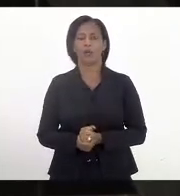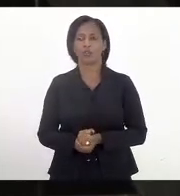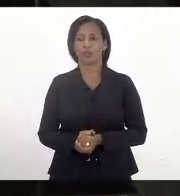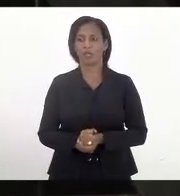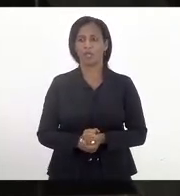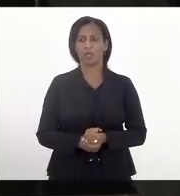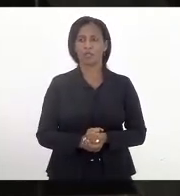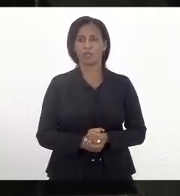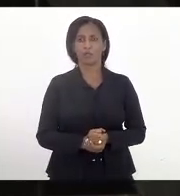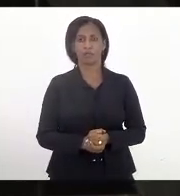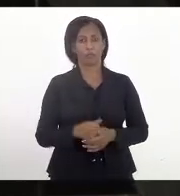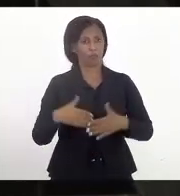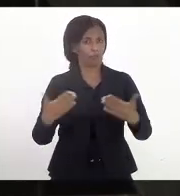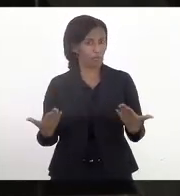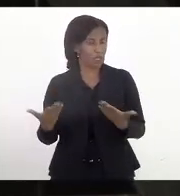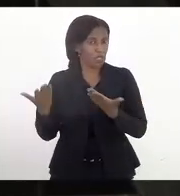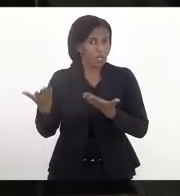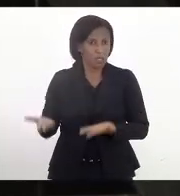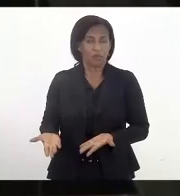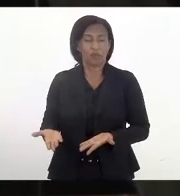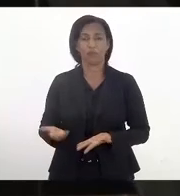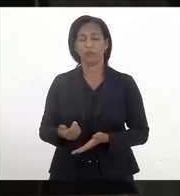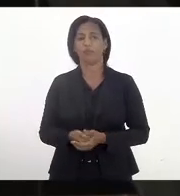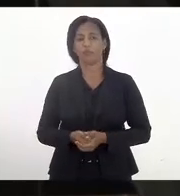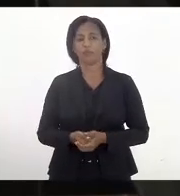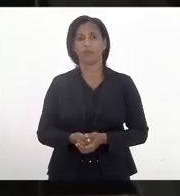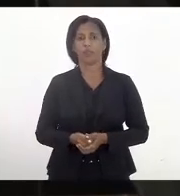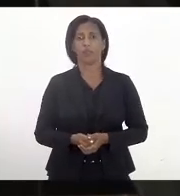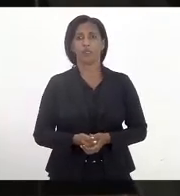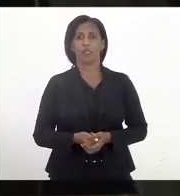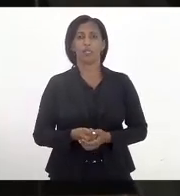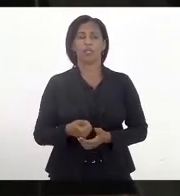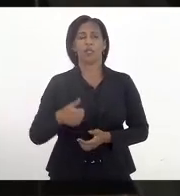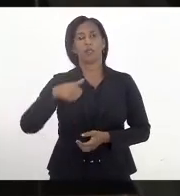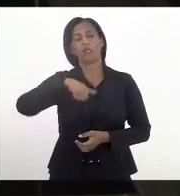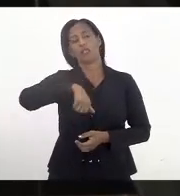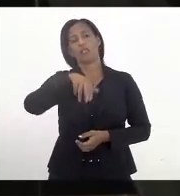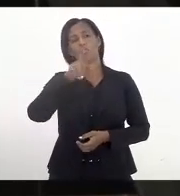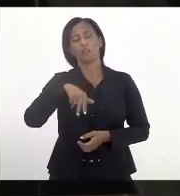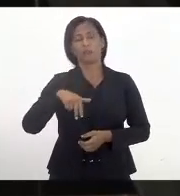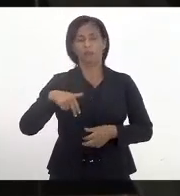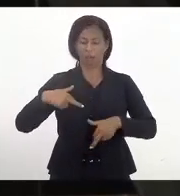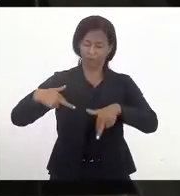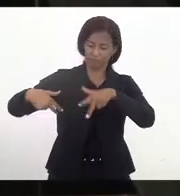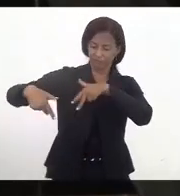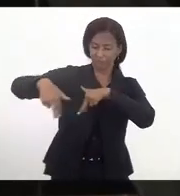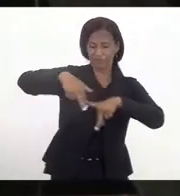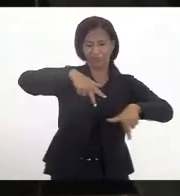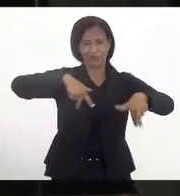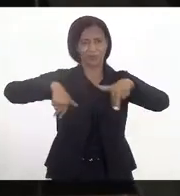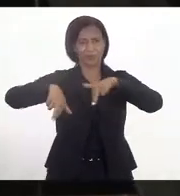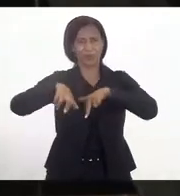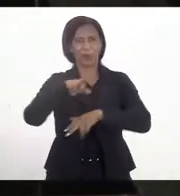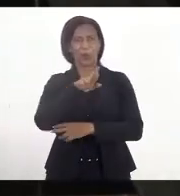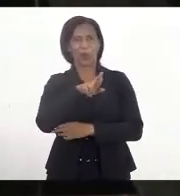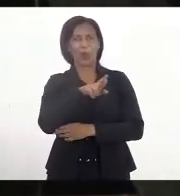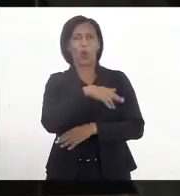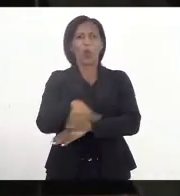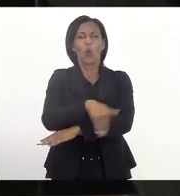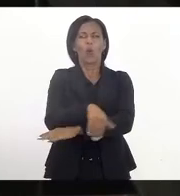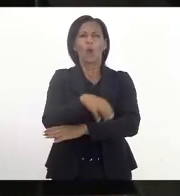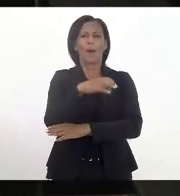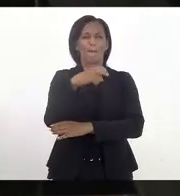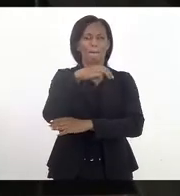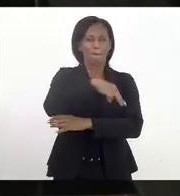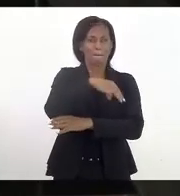e isto aqui e quem perambulou pela Rua México com Nilo Peçanha